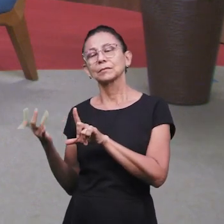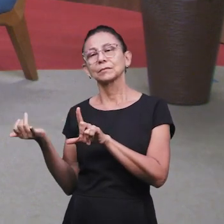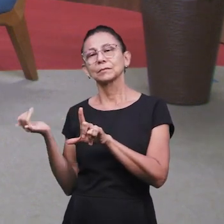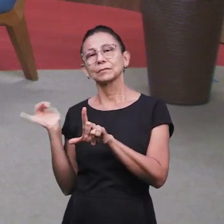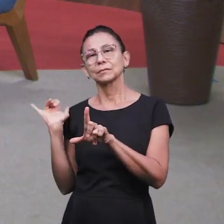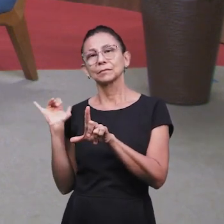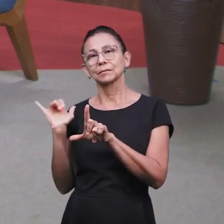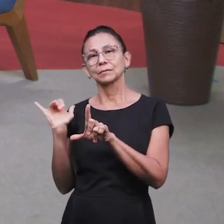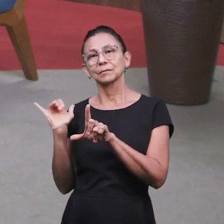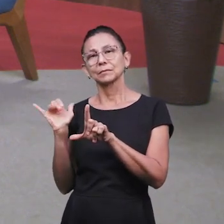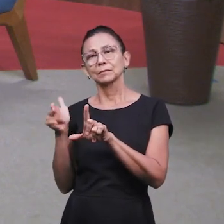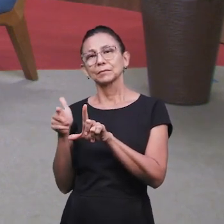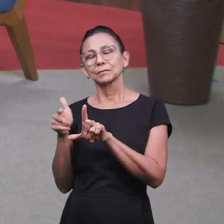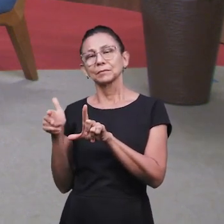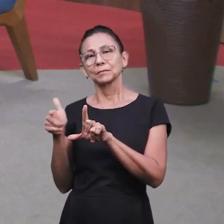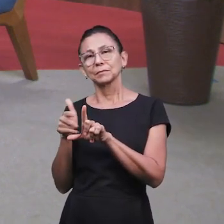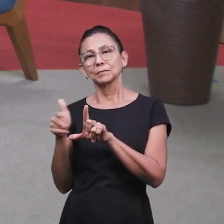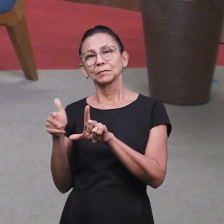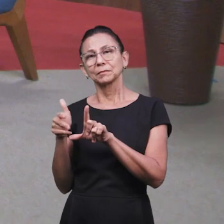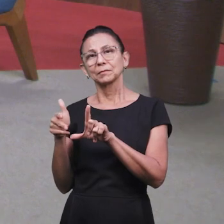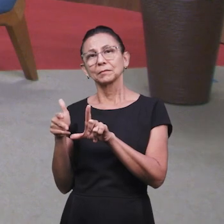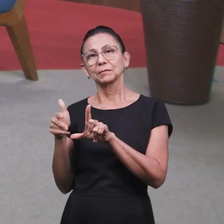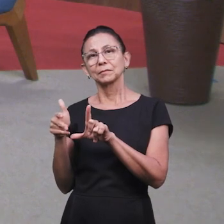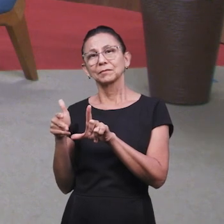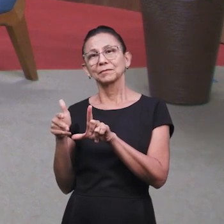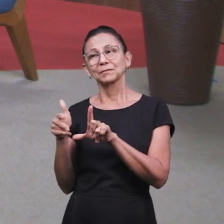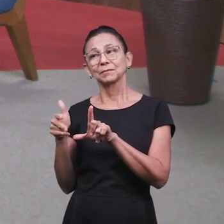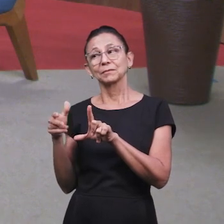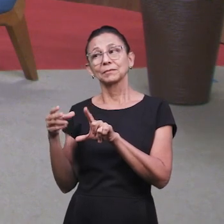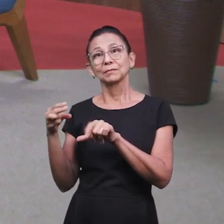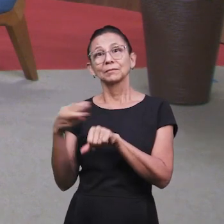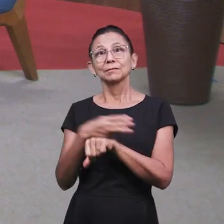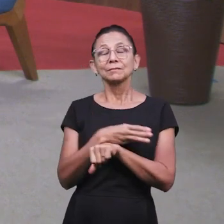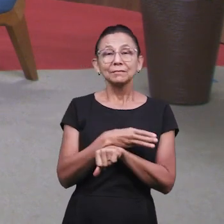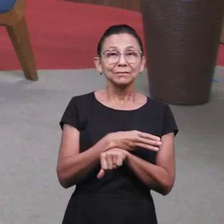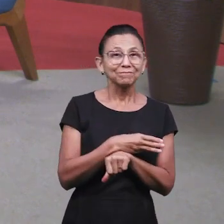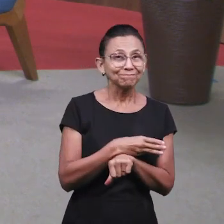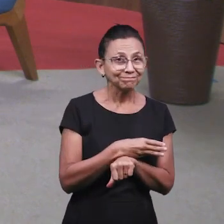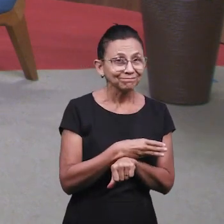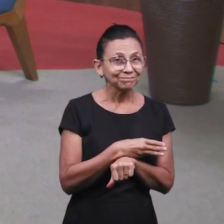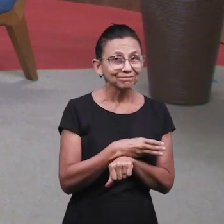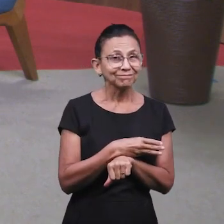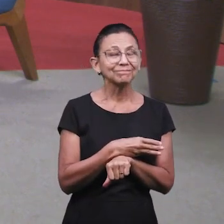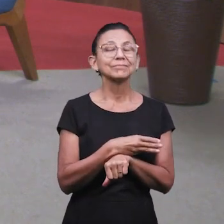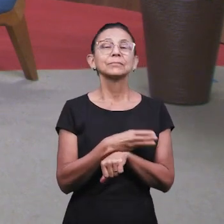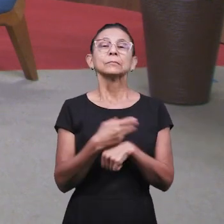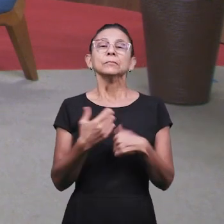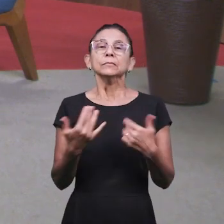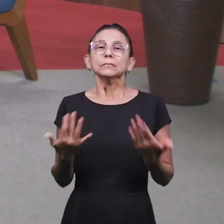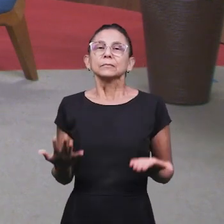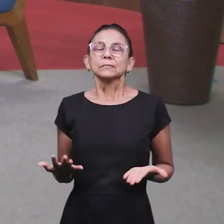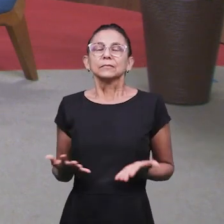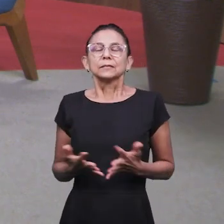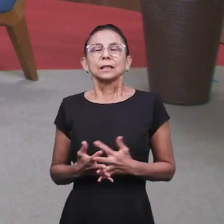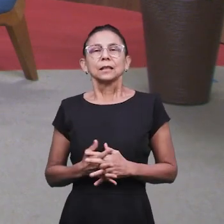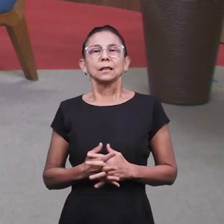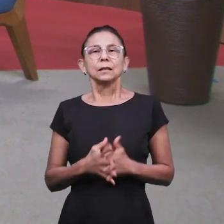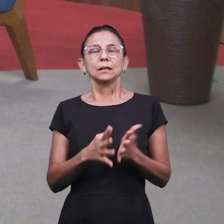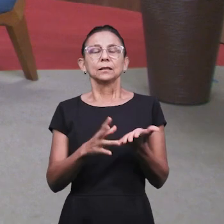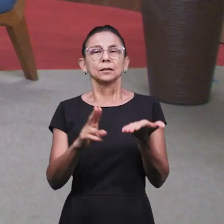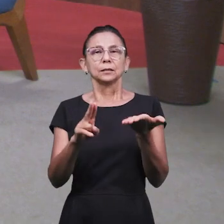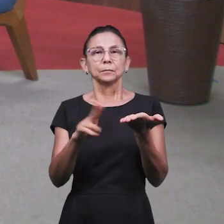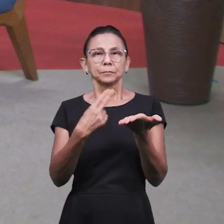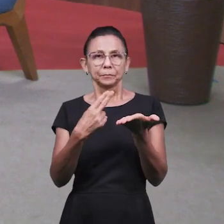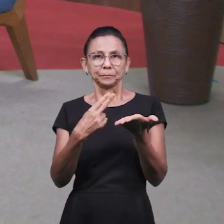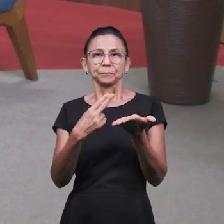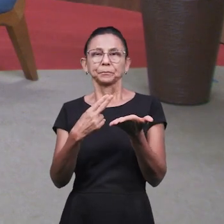aponta a câmera do seu celular para ele, seu aparelho vai ser redirecionado para o WhatsApp, você já sabe como funciona, e ali no WhatsApp você